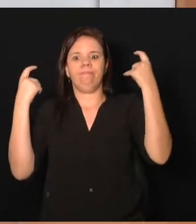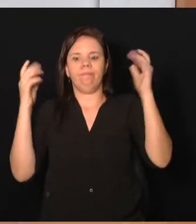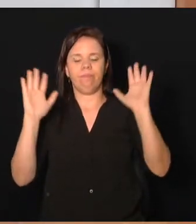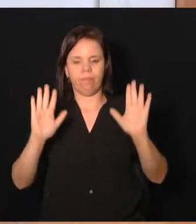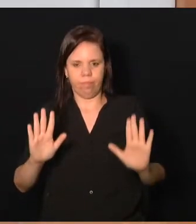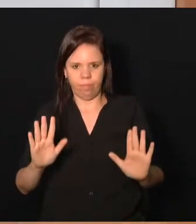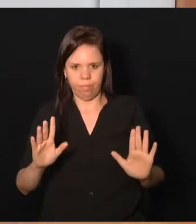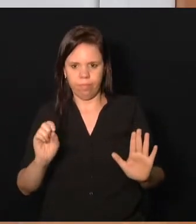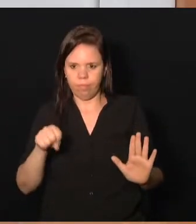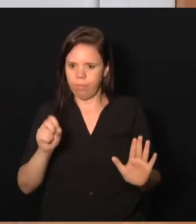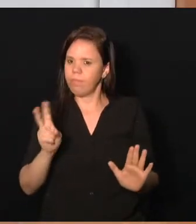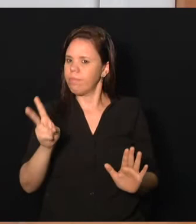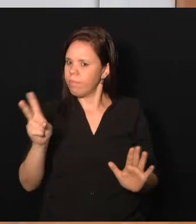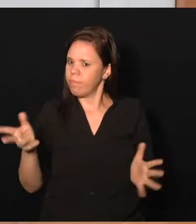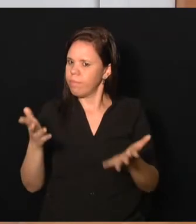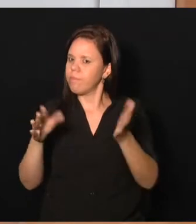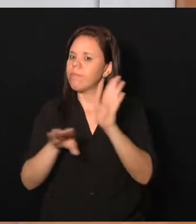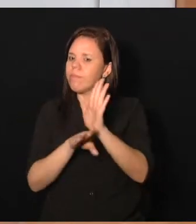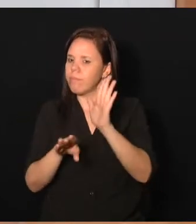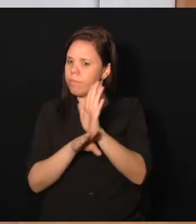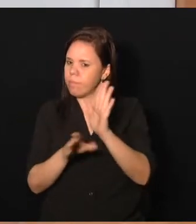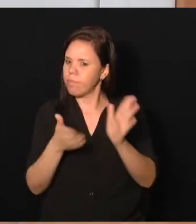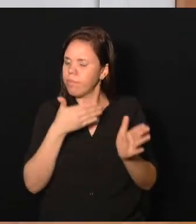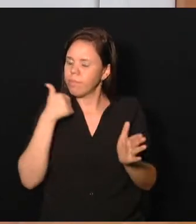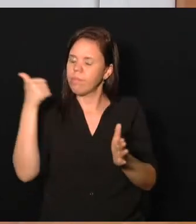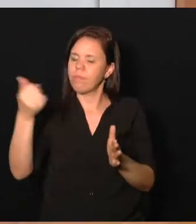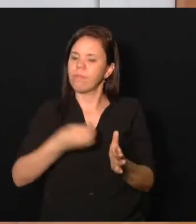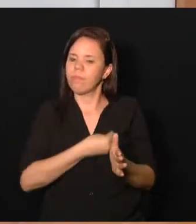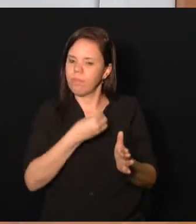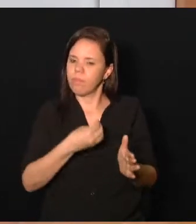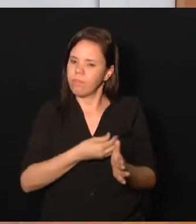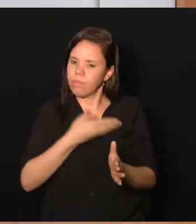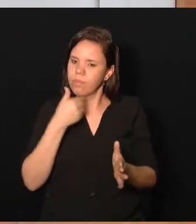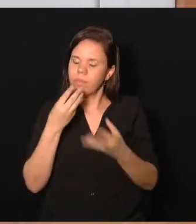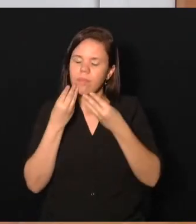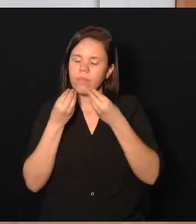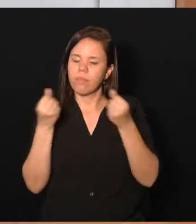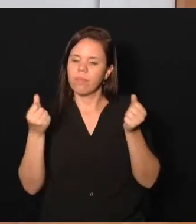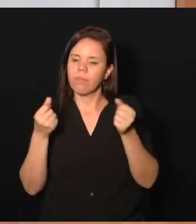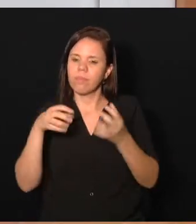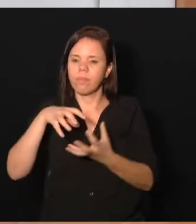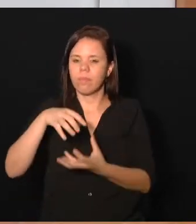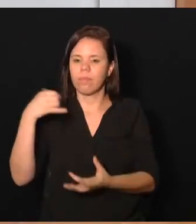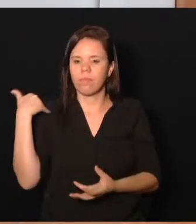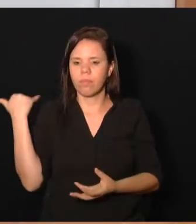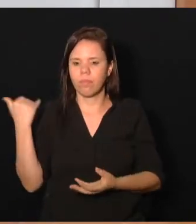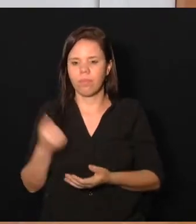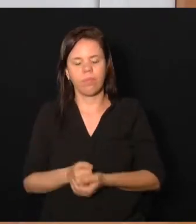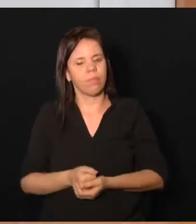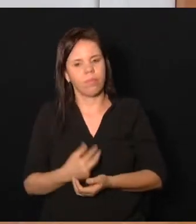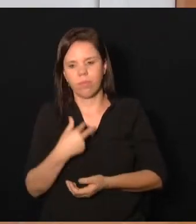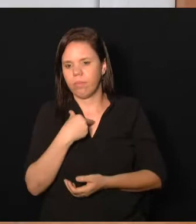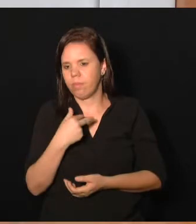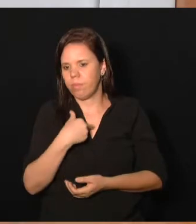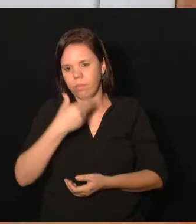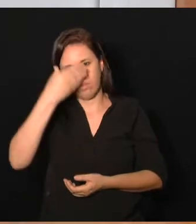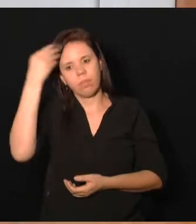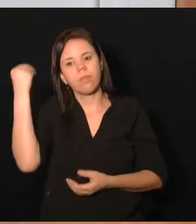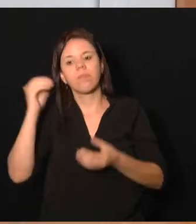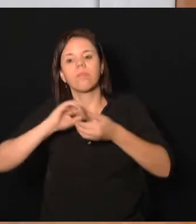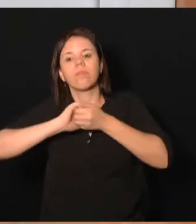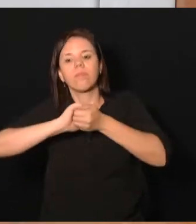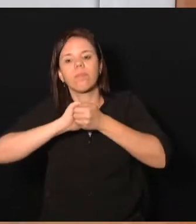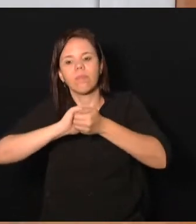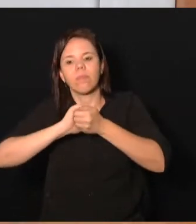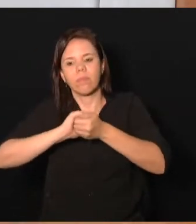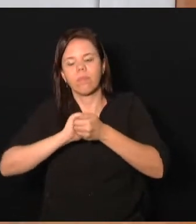sempre para construir um caminho melhor para os idosos. E, aliás, não posso esquecer de cumprimentar a